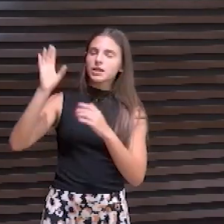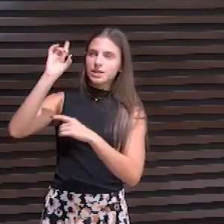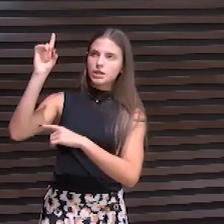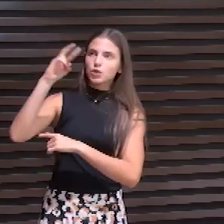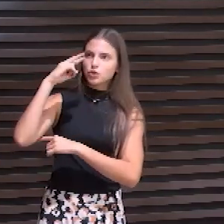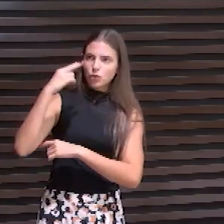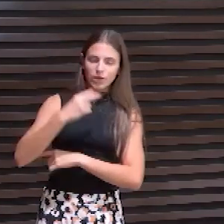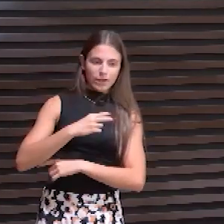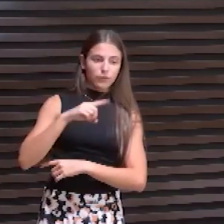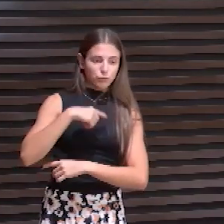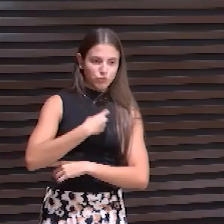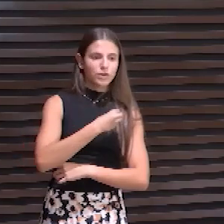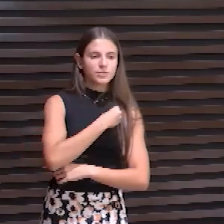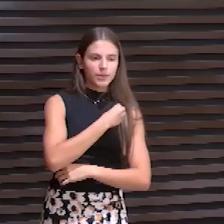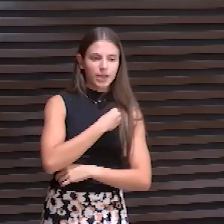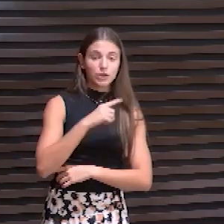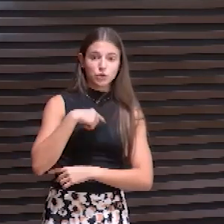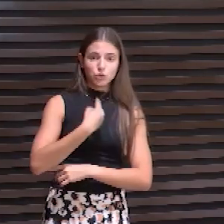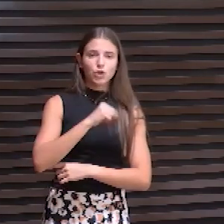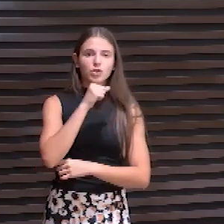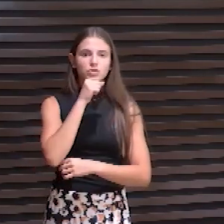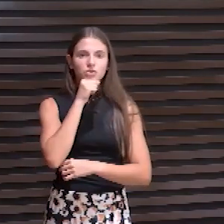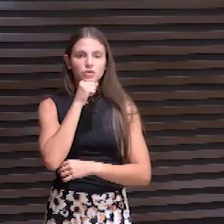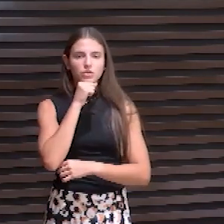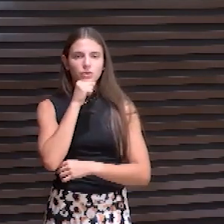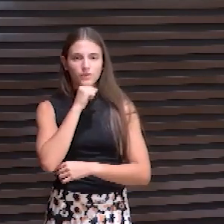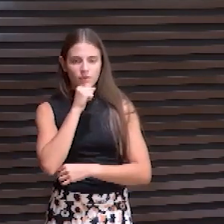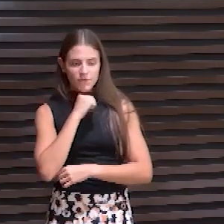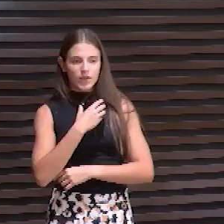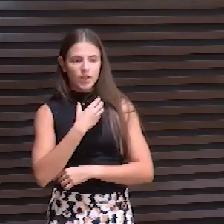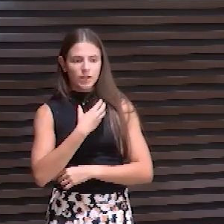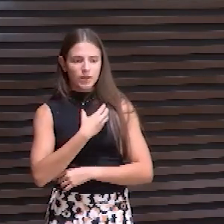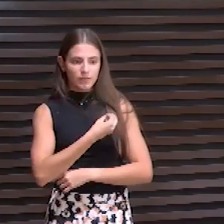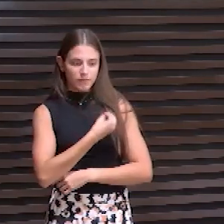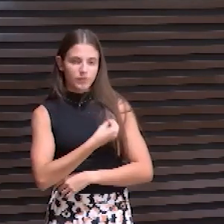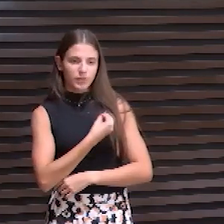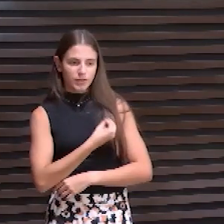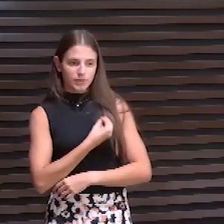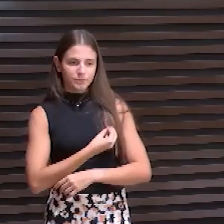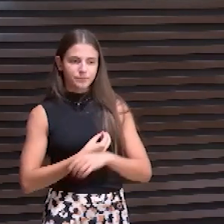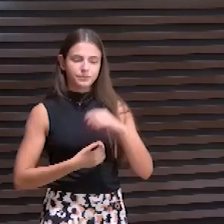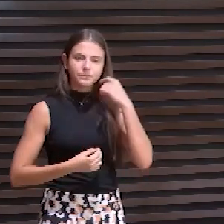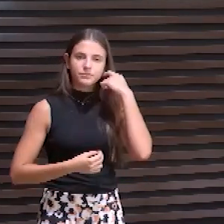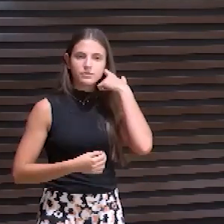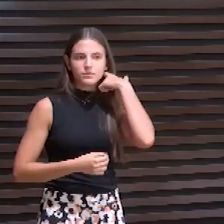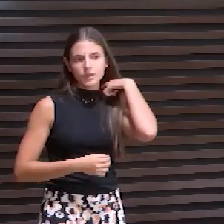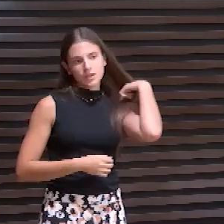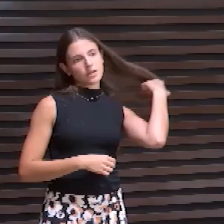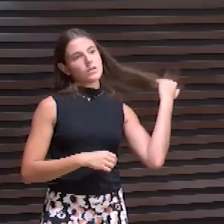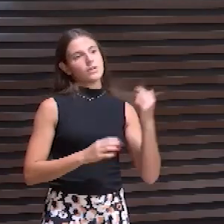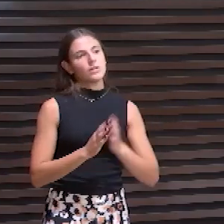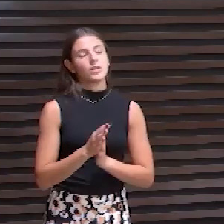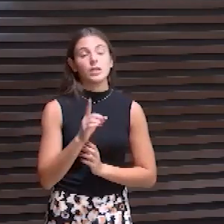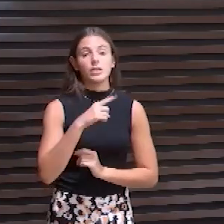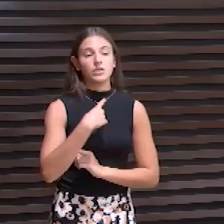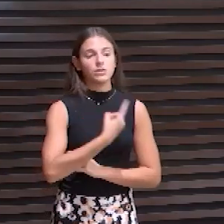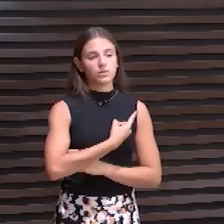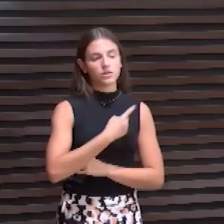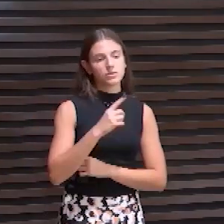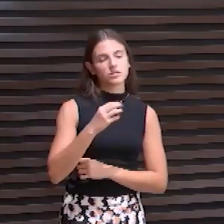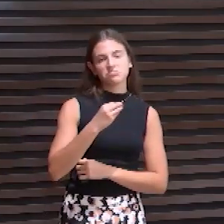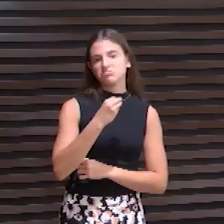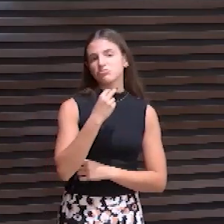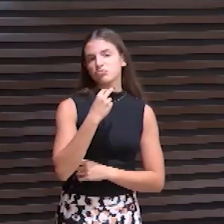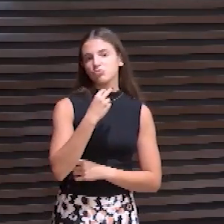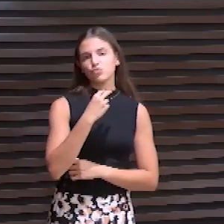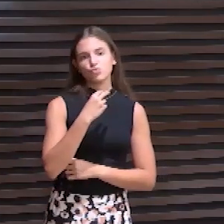o nosso velho homem, ele nos olhava ali. Eu sempre falo que a gente não pode separar o pecador do pecado.